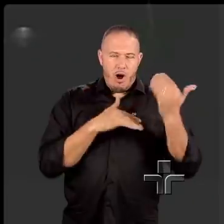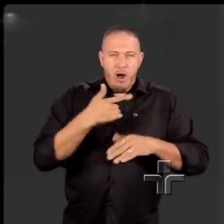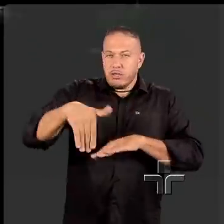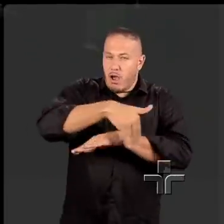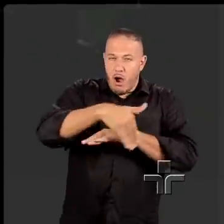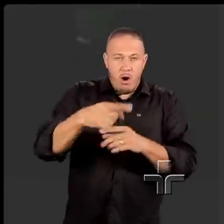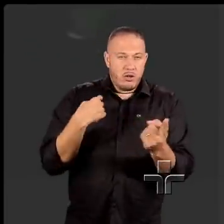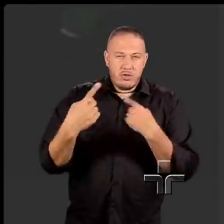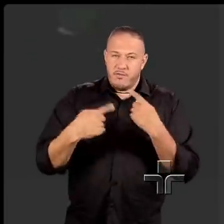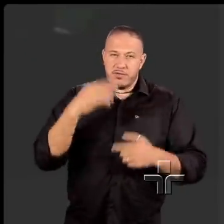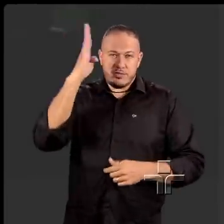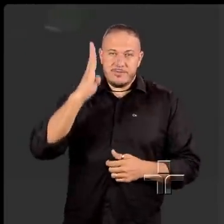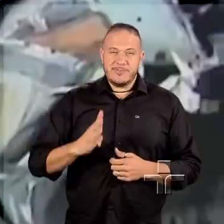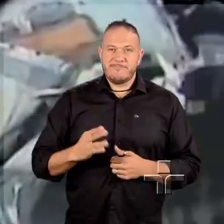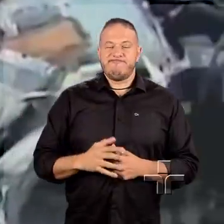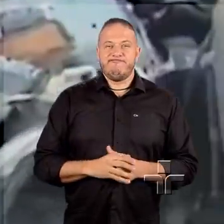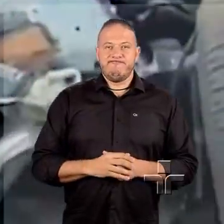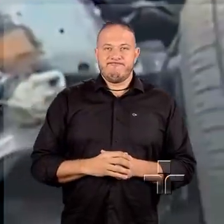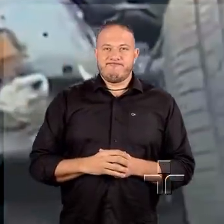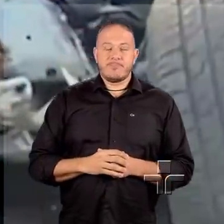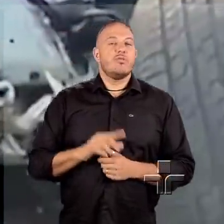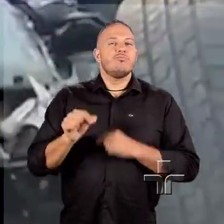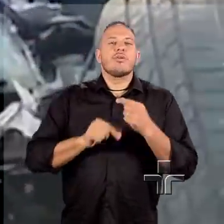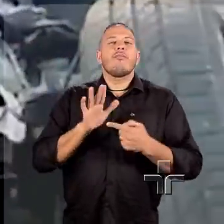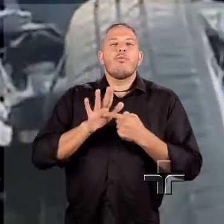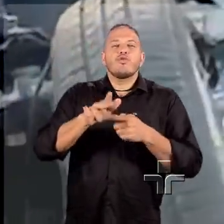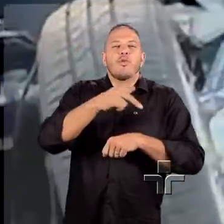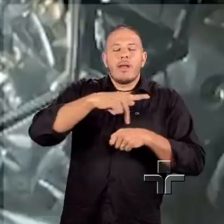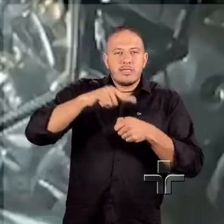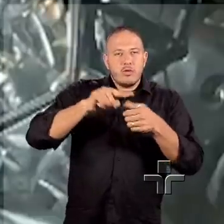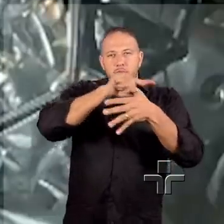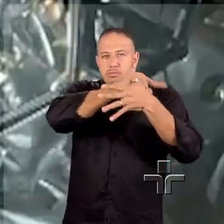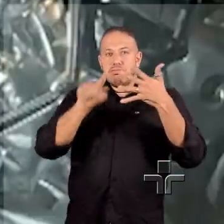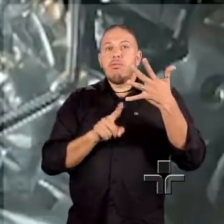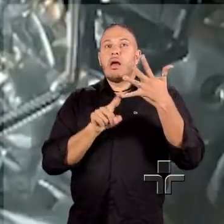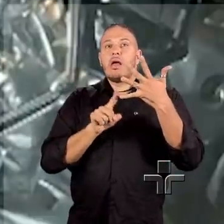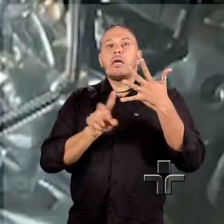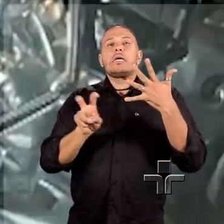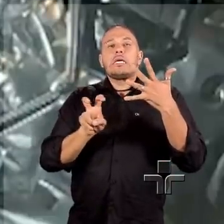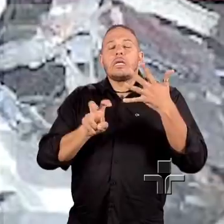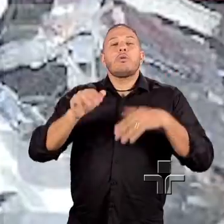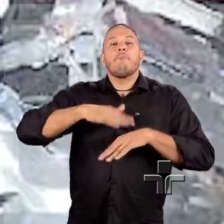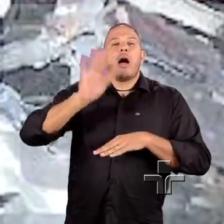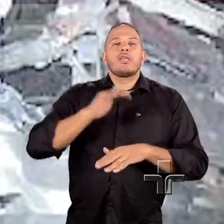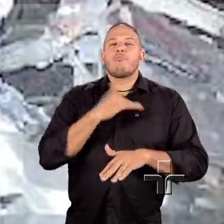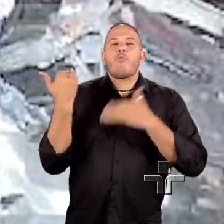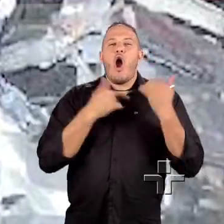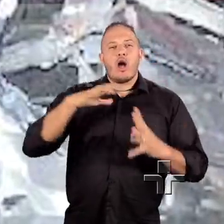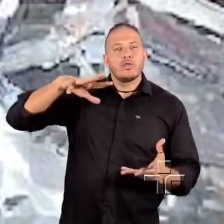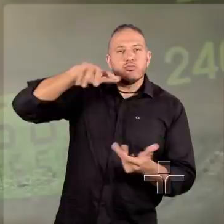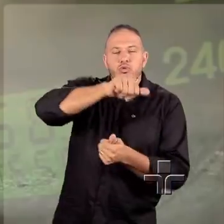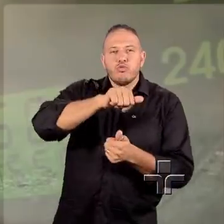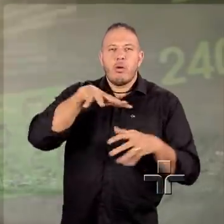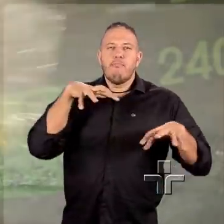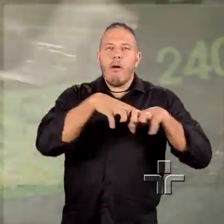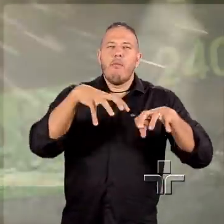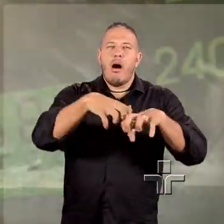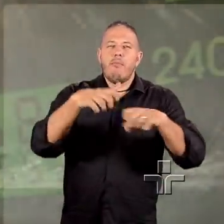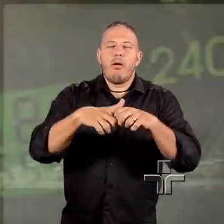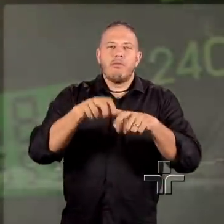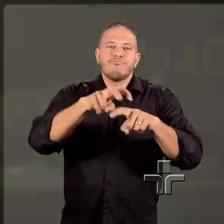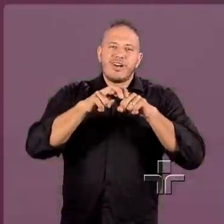Brasil. O que colocou o país na 5ª colocação, com mais mortes no trânsito em todo o mundo.